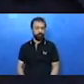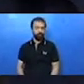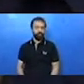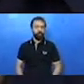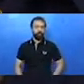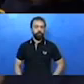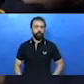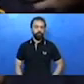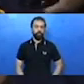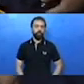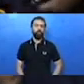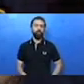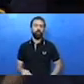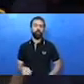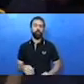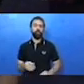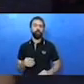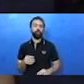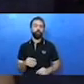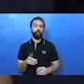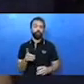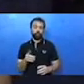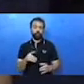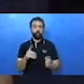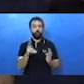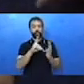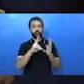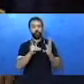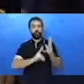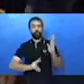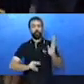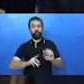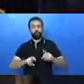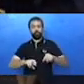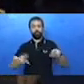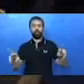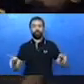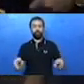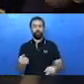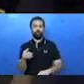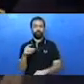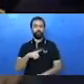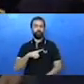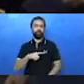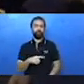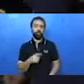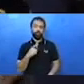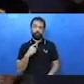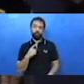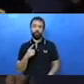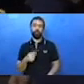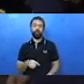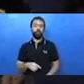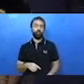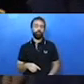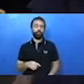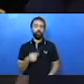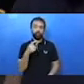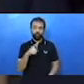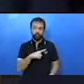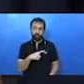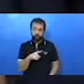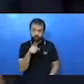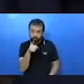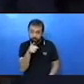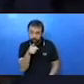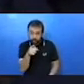apresentam as formas geométricas e desenhos variados. Mas você já observou com atenção as cores e as